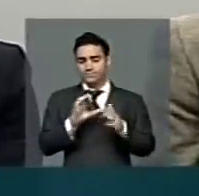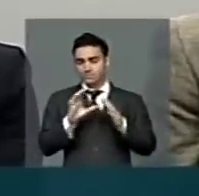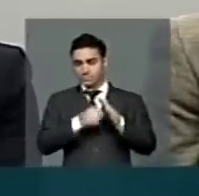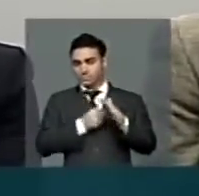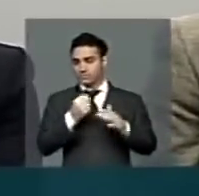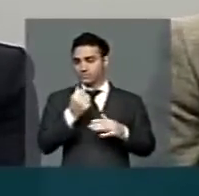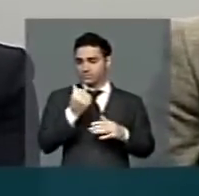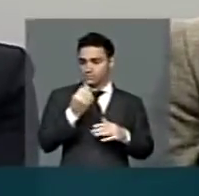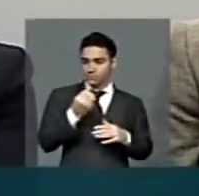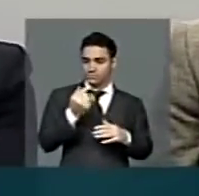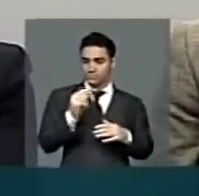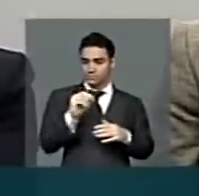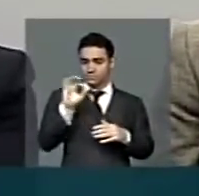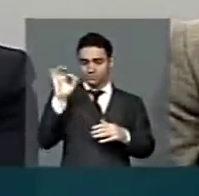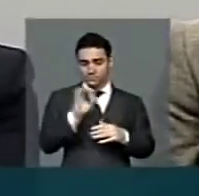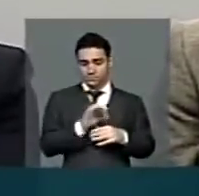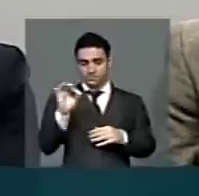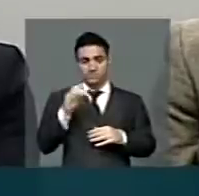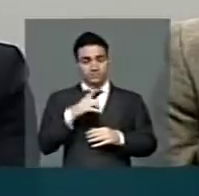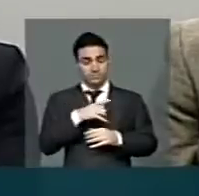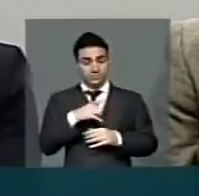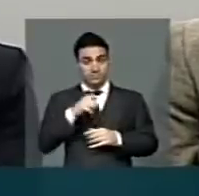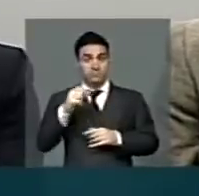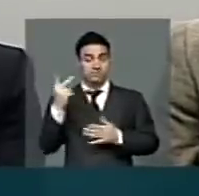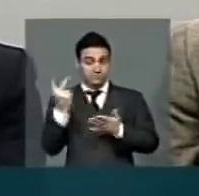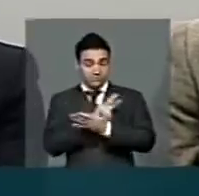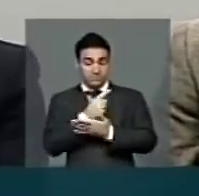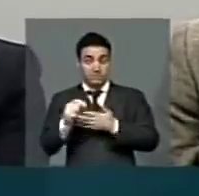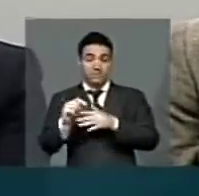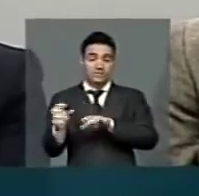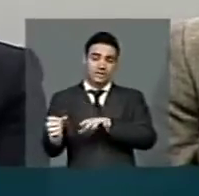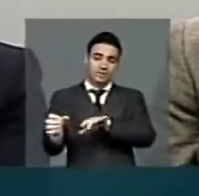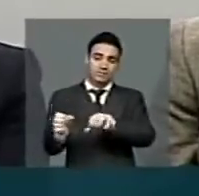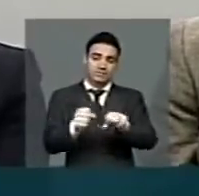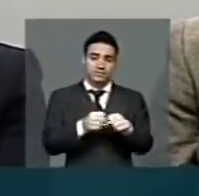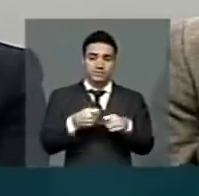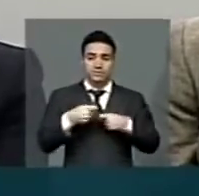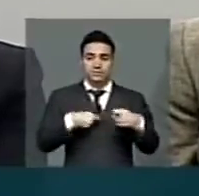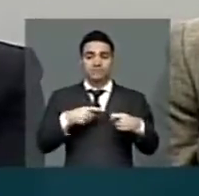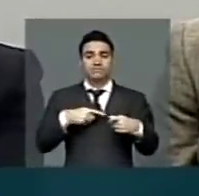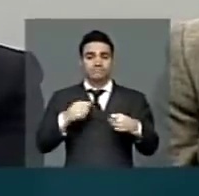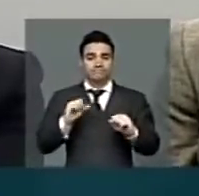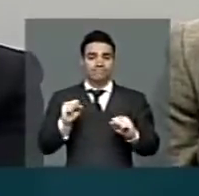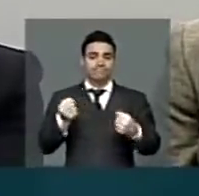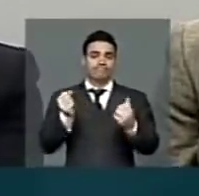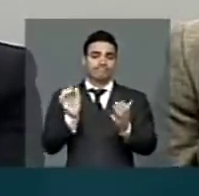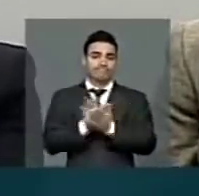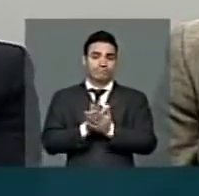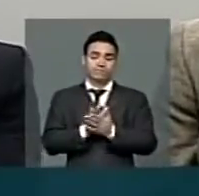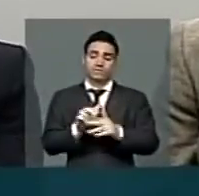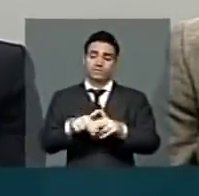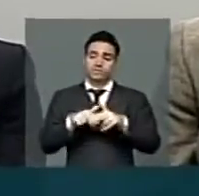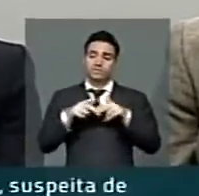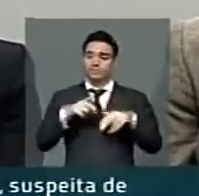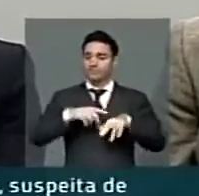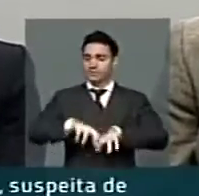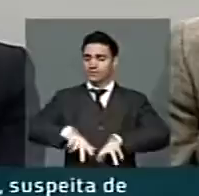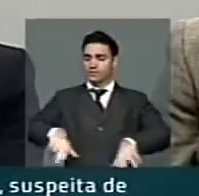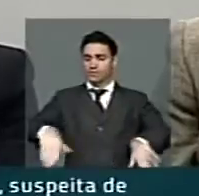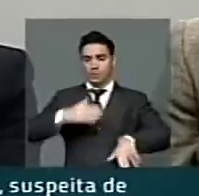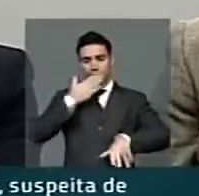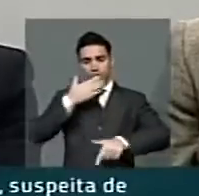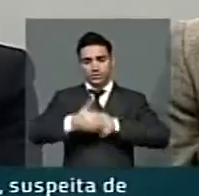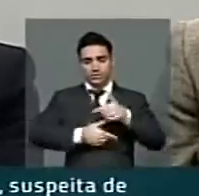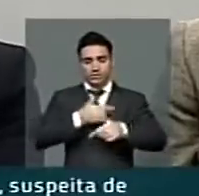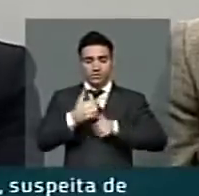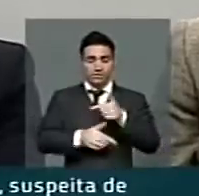70%. Nós temos, portanto, um caso de exploração sexual que tem que ser enfrentado. Então, por conta dessa diversidade de exercício da prática